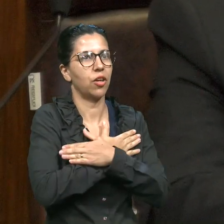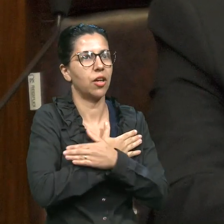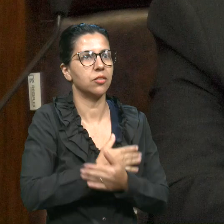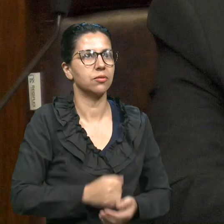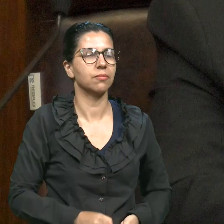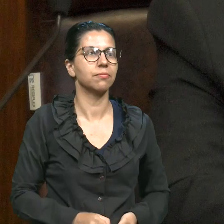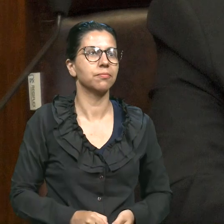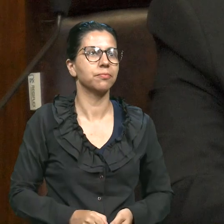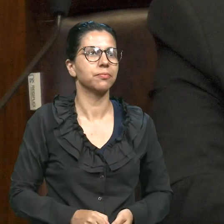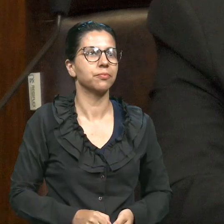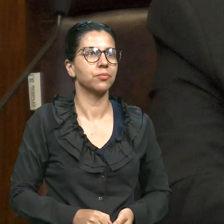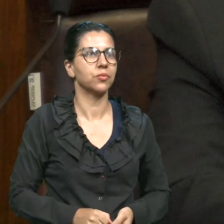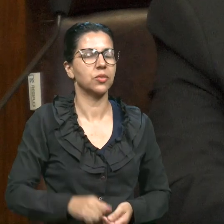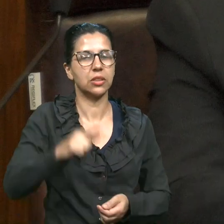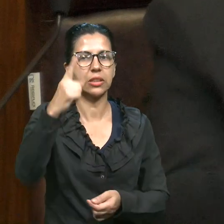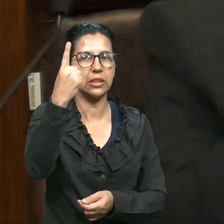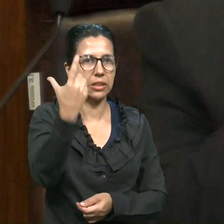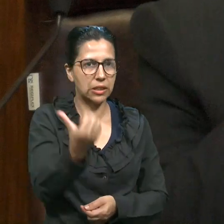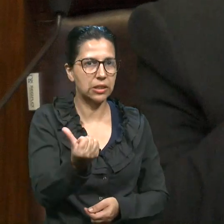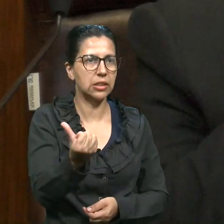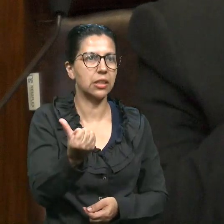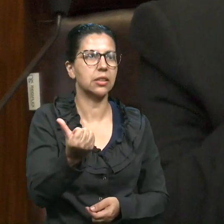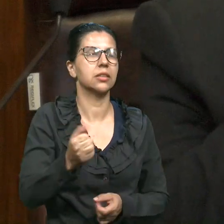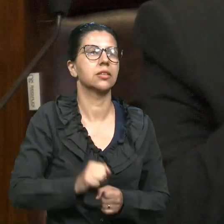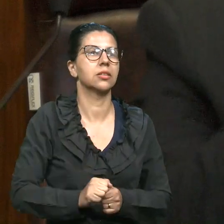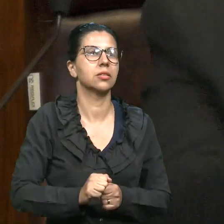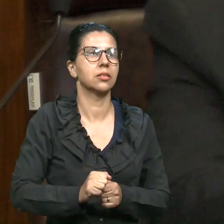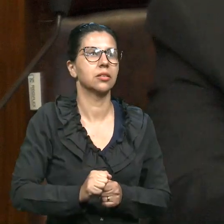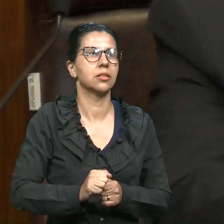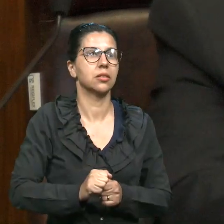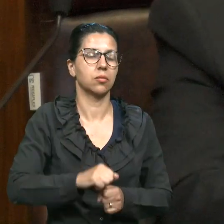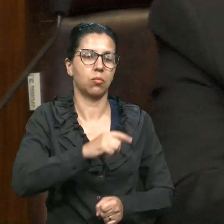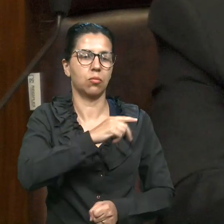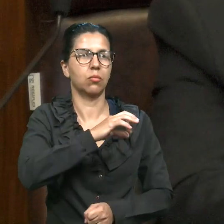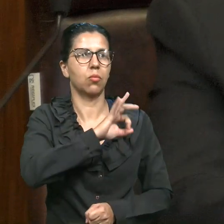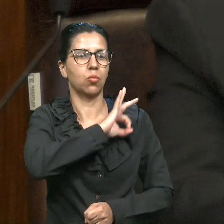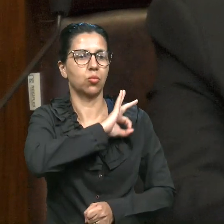No dia 16, o Dia de Valorização do Policial Civil.